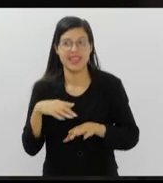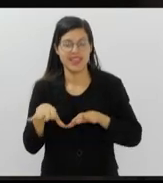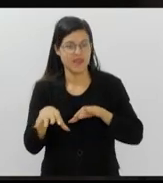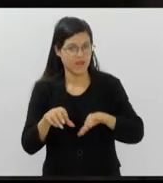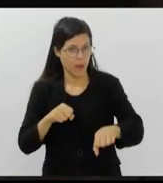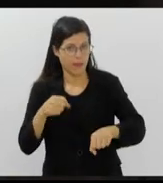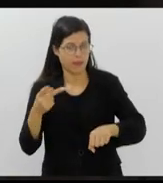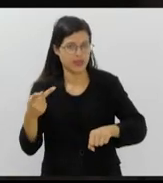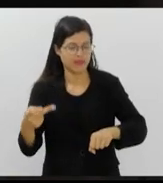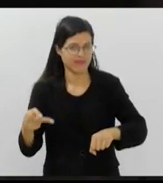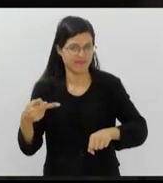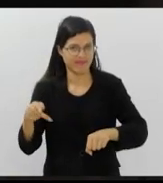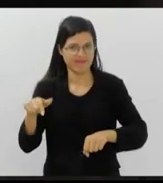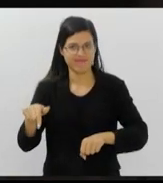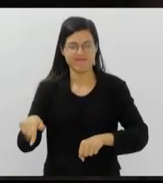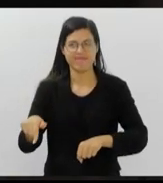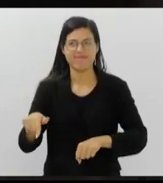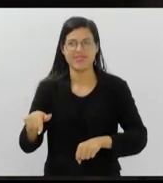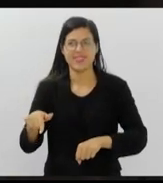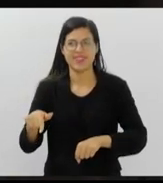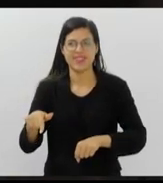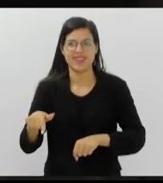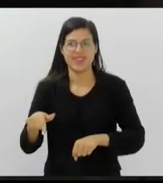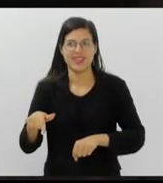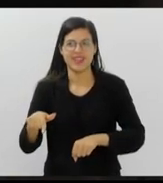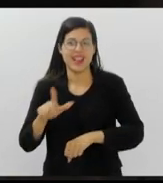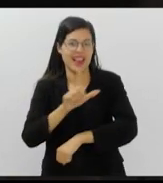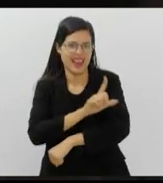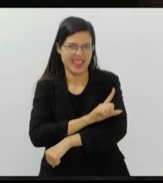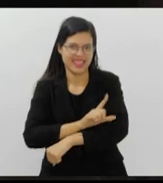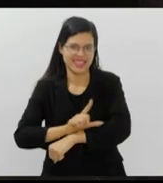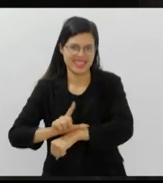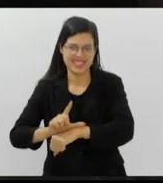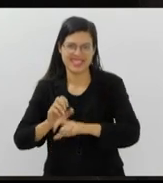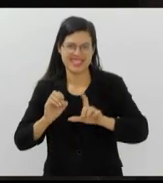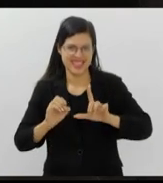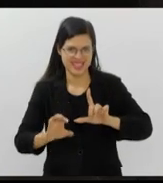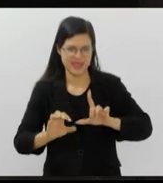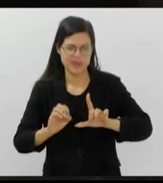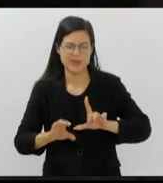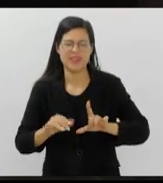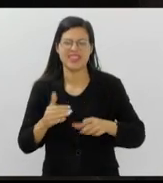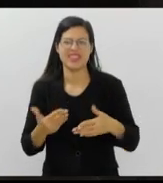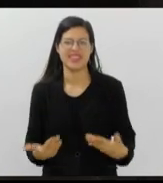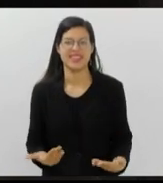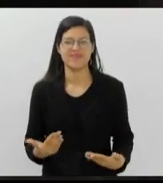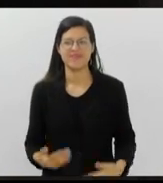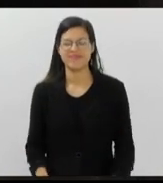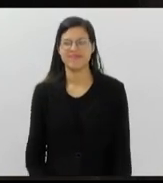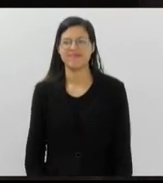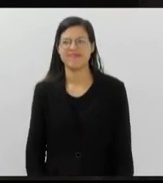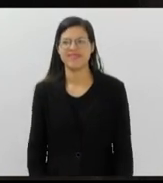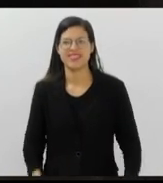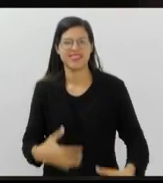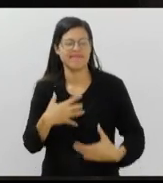formação o título de licenciatura. E isso me deixa assim,